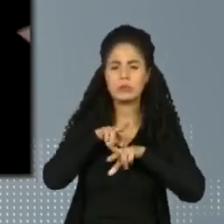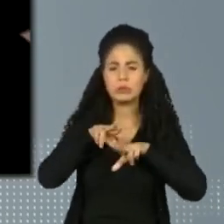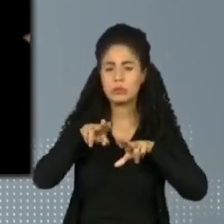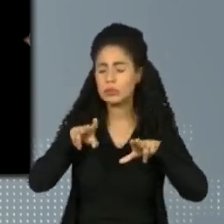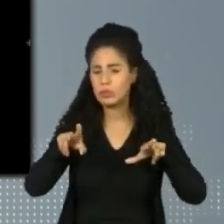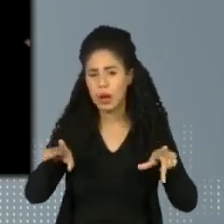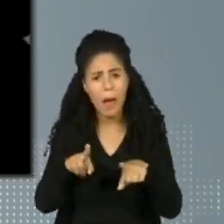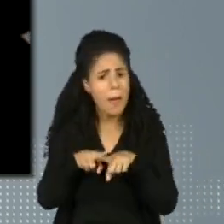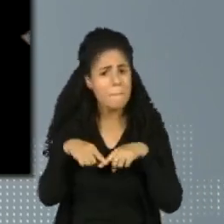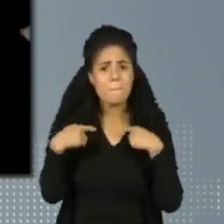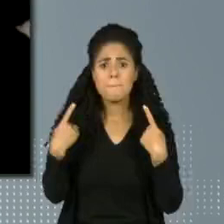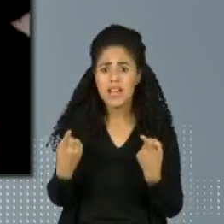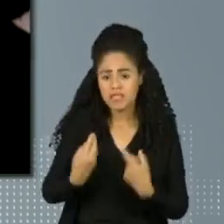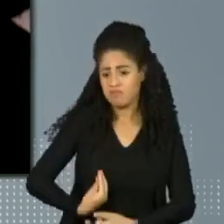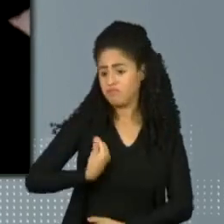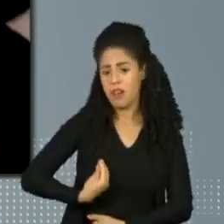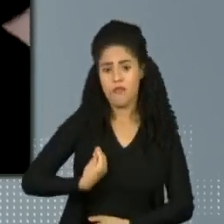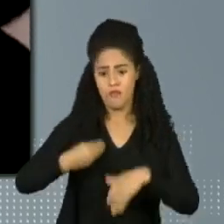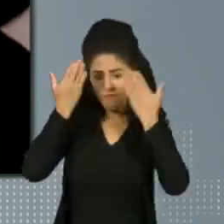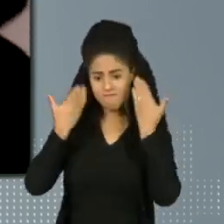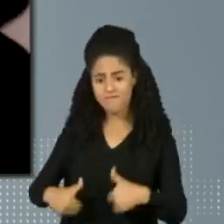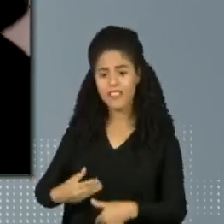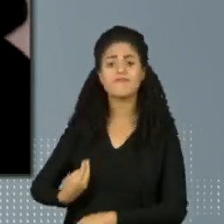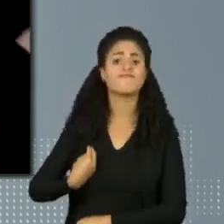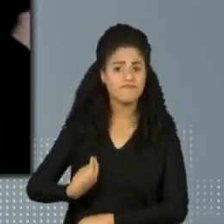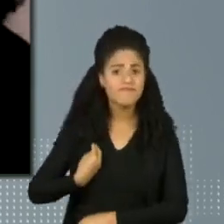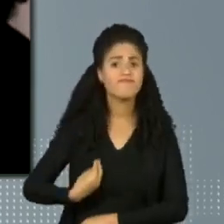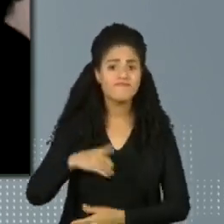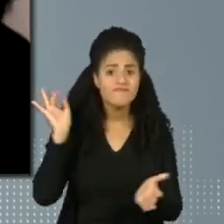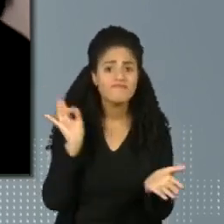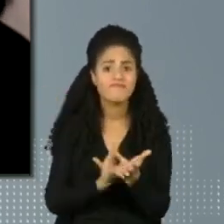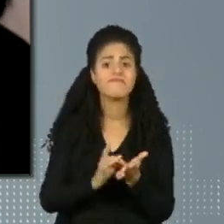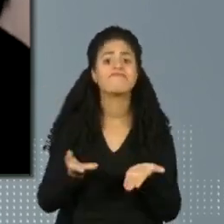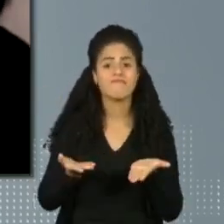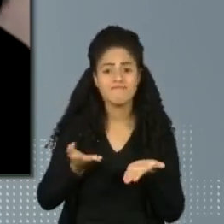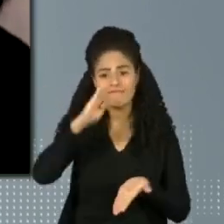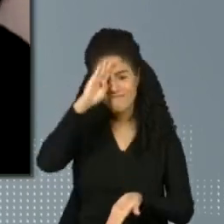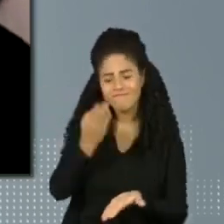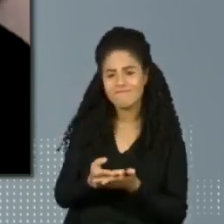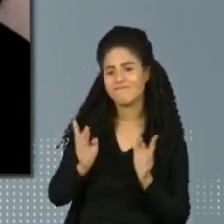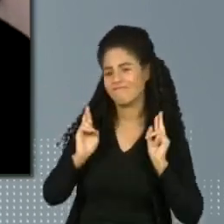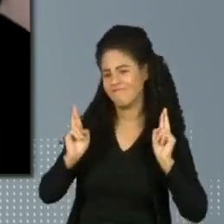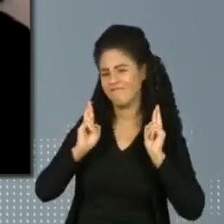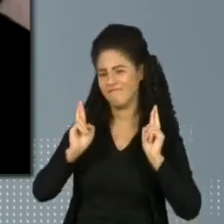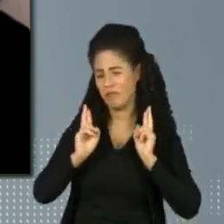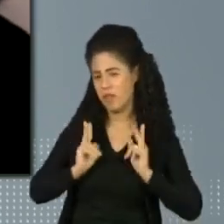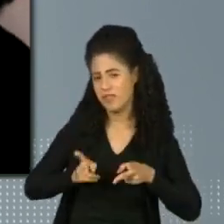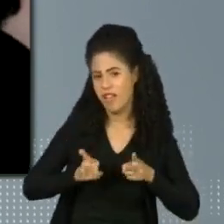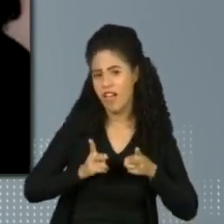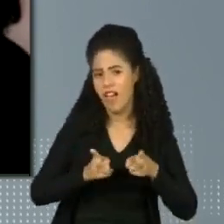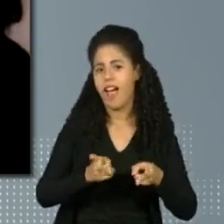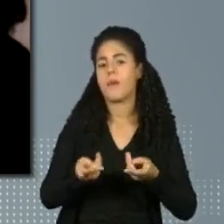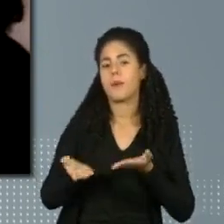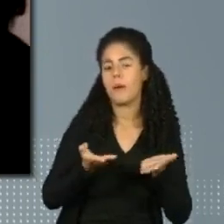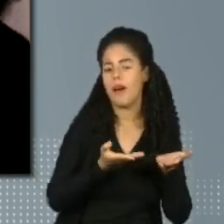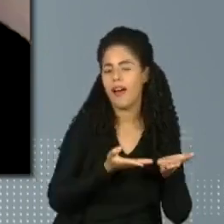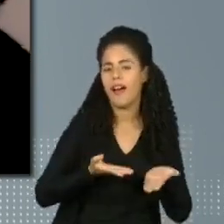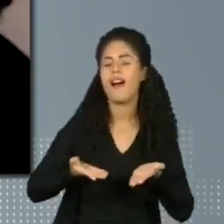de coisa, mas está vivo e não deixou de ter esperança de que